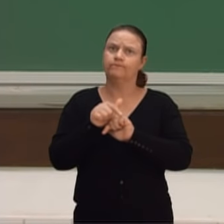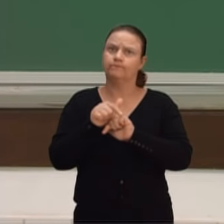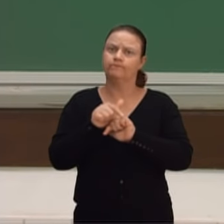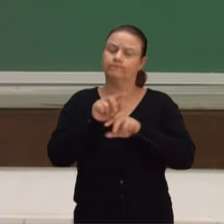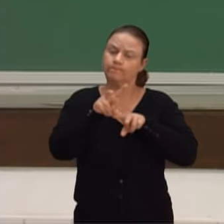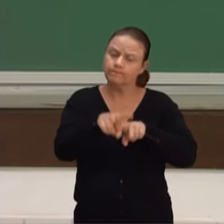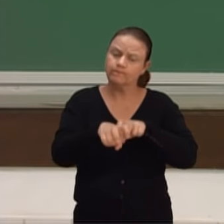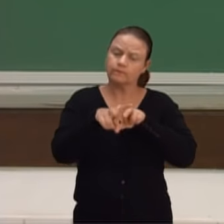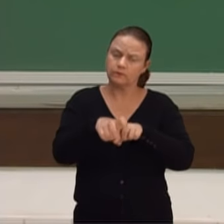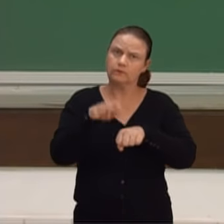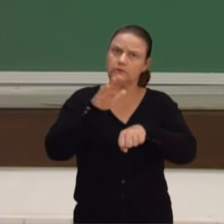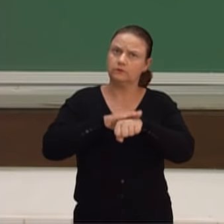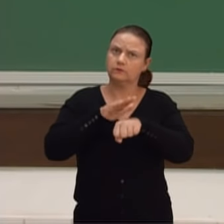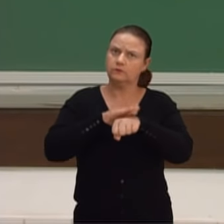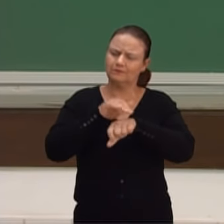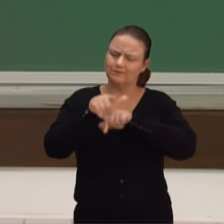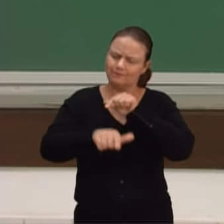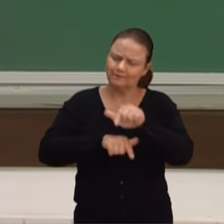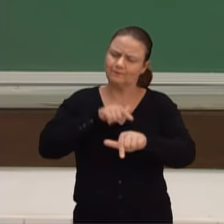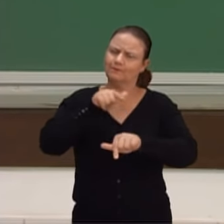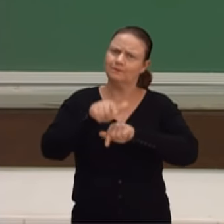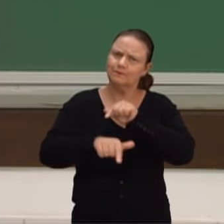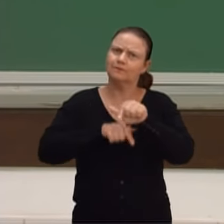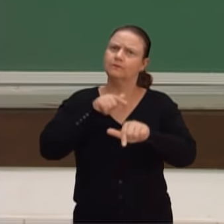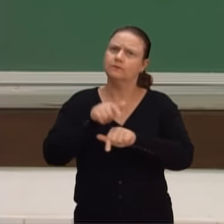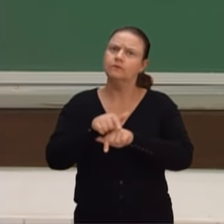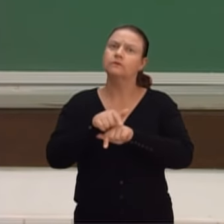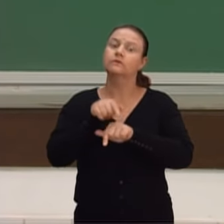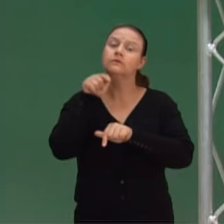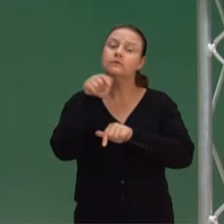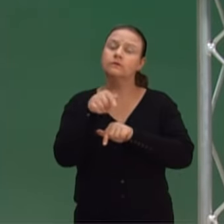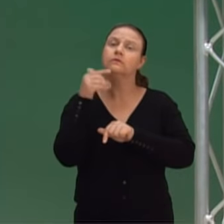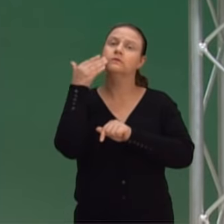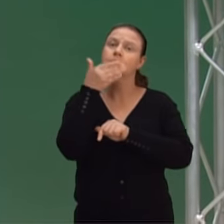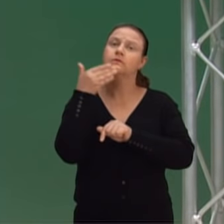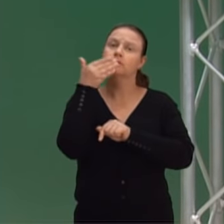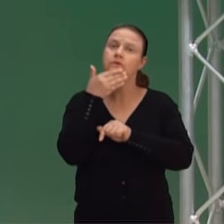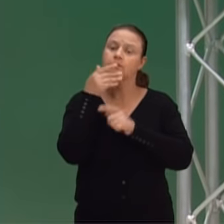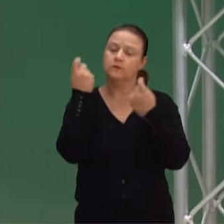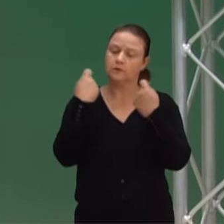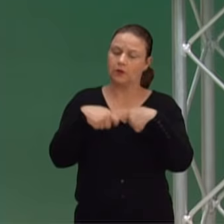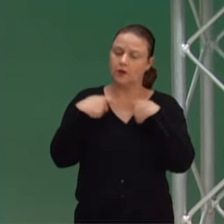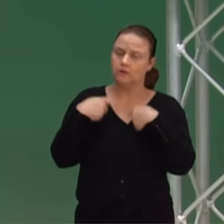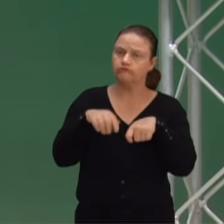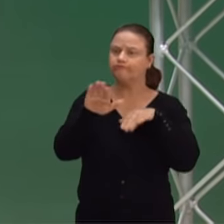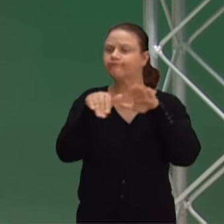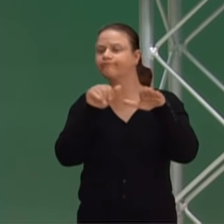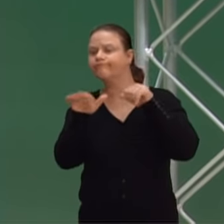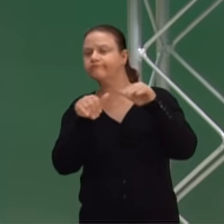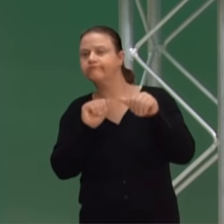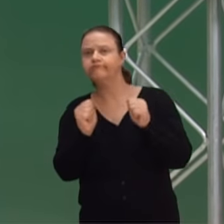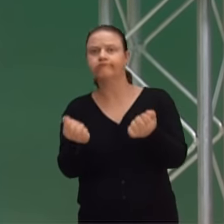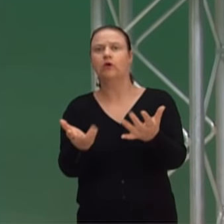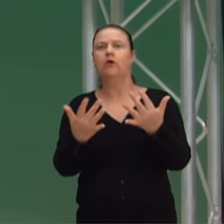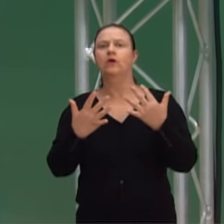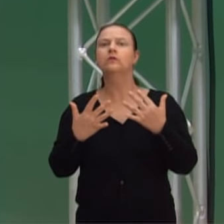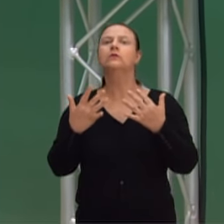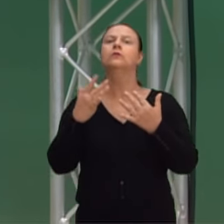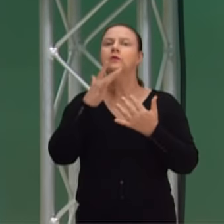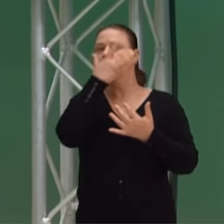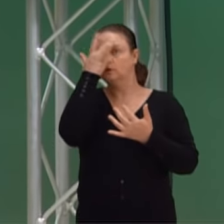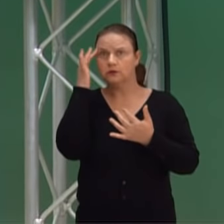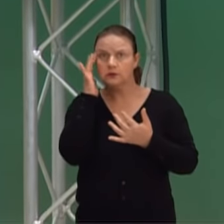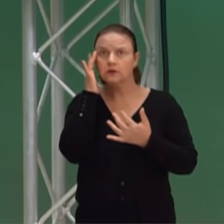mão de obra são esses trabalhadores que vão trabalhar lá no açúcar. Então, precisava de muita gente, tanto no canavial quanto